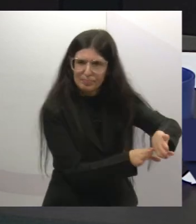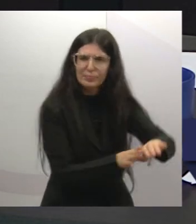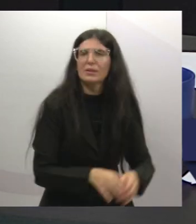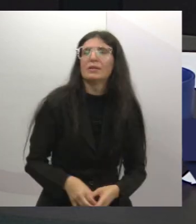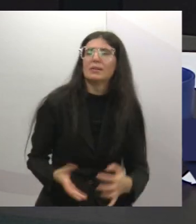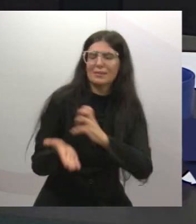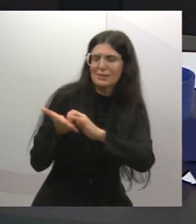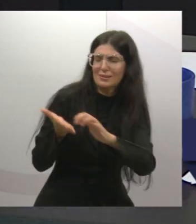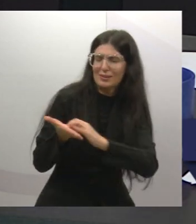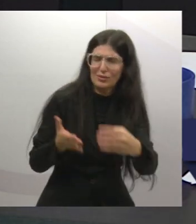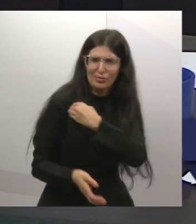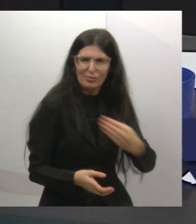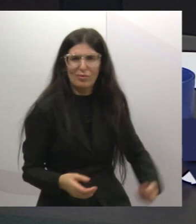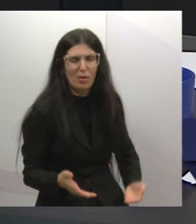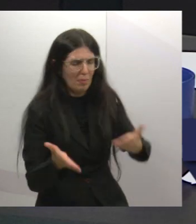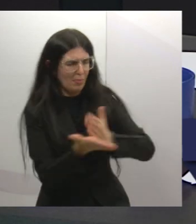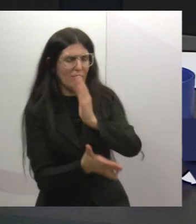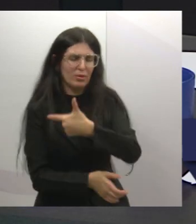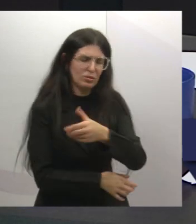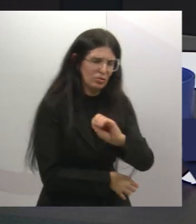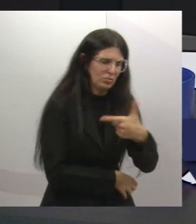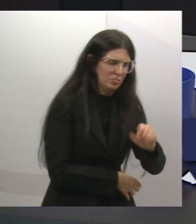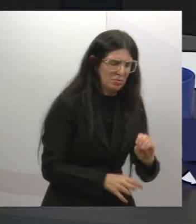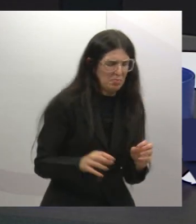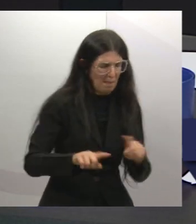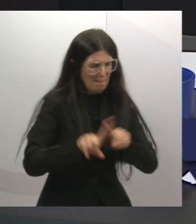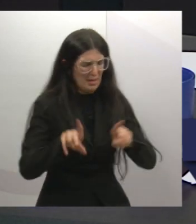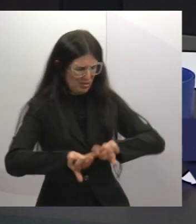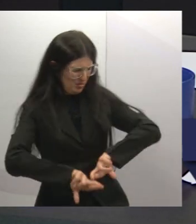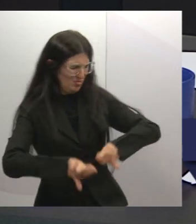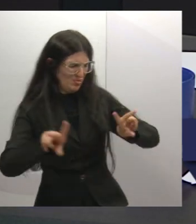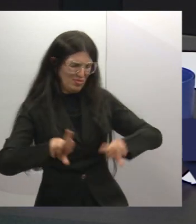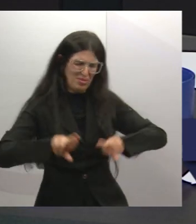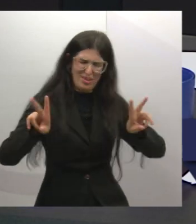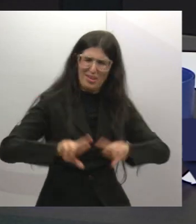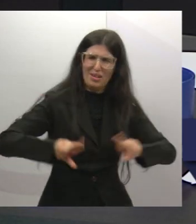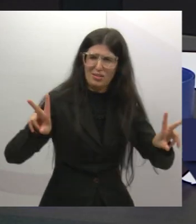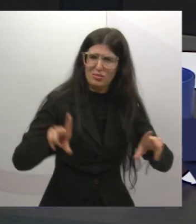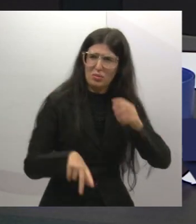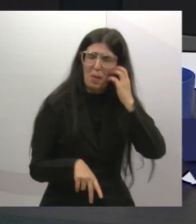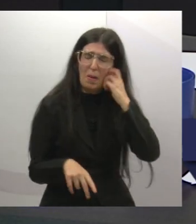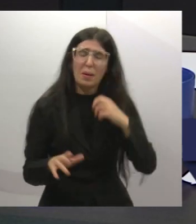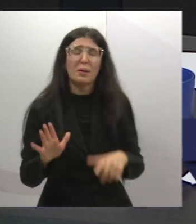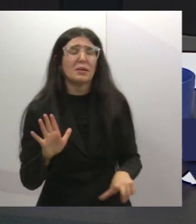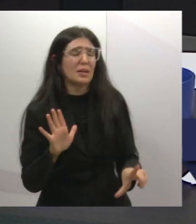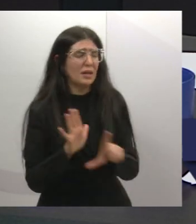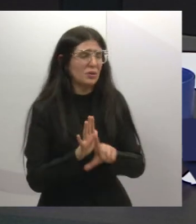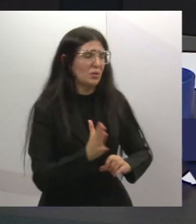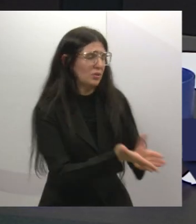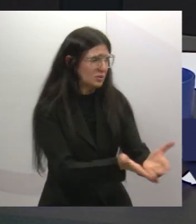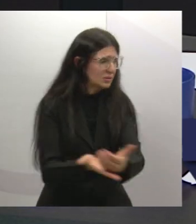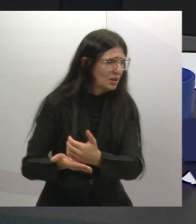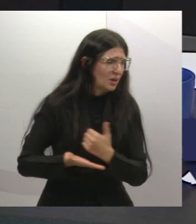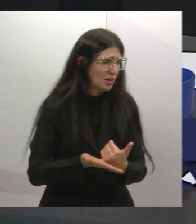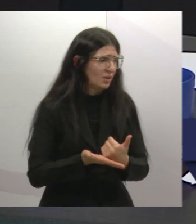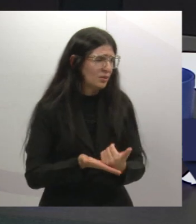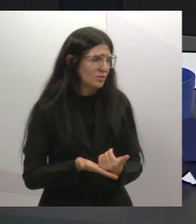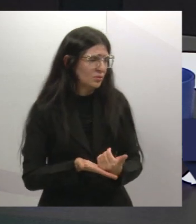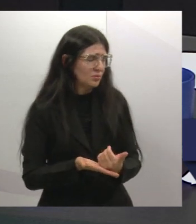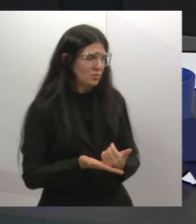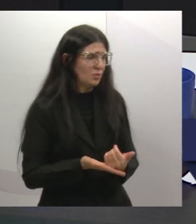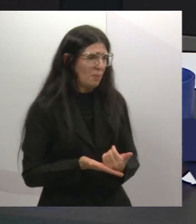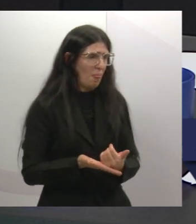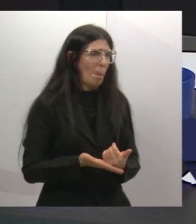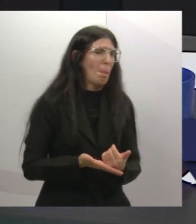para 2020, e está dando diferença. Então, eu só queria entender se é a mesma planilha orçamentária que